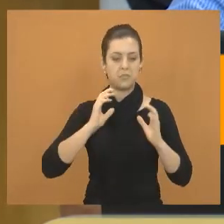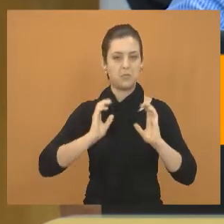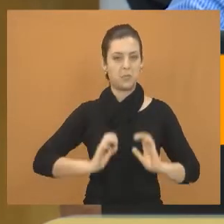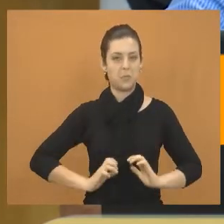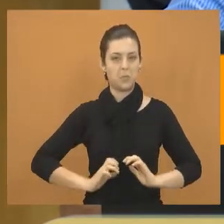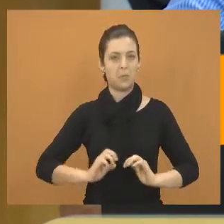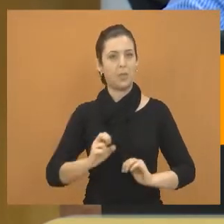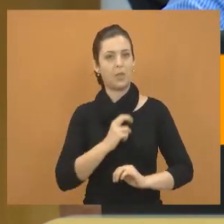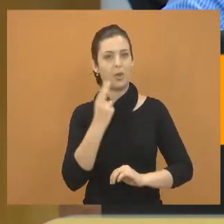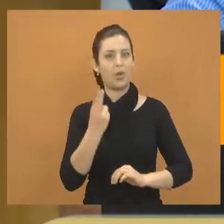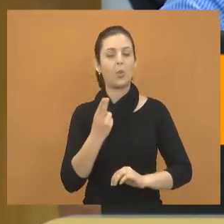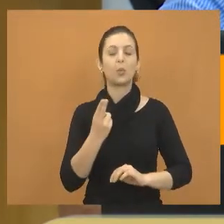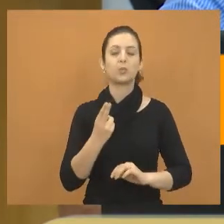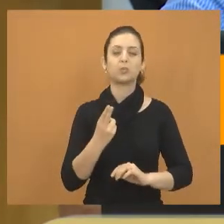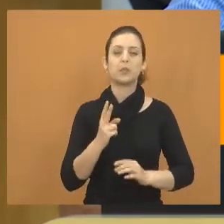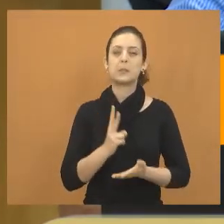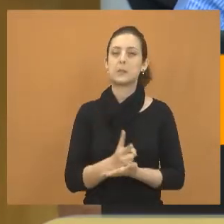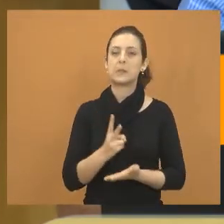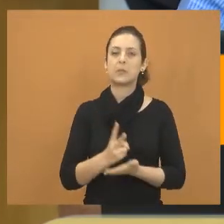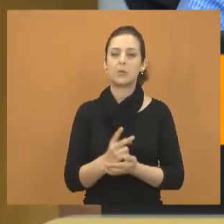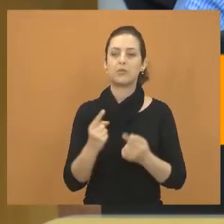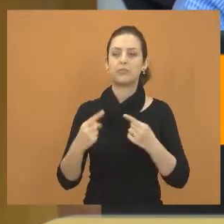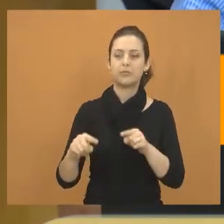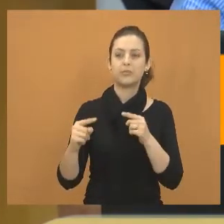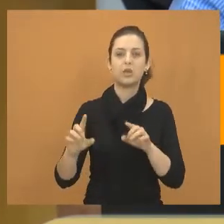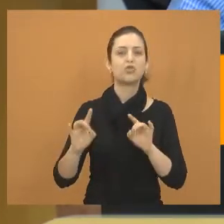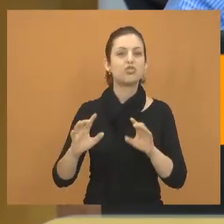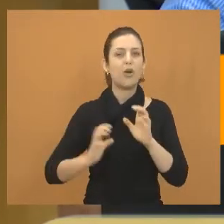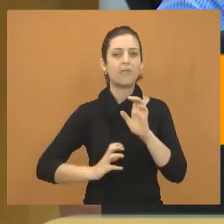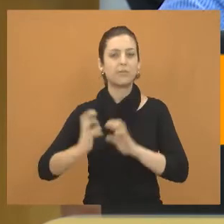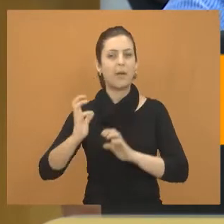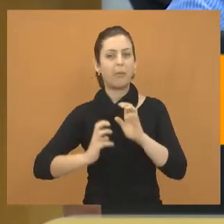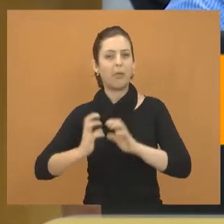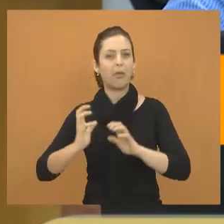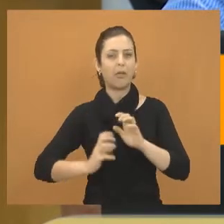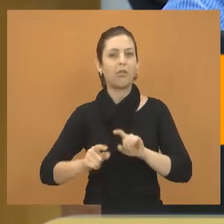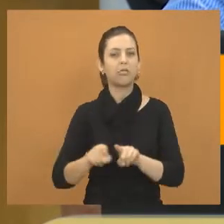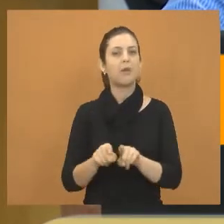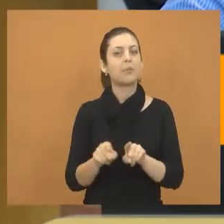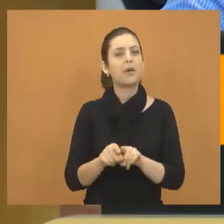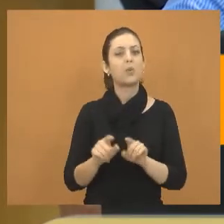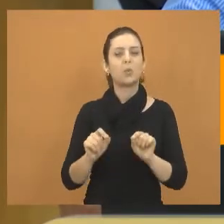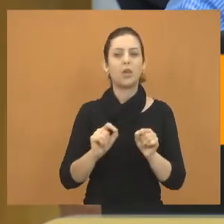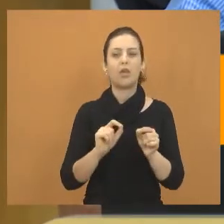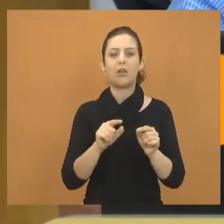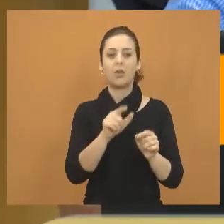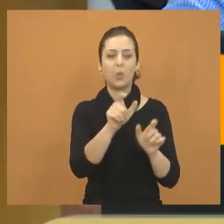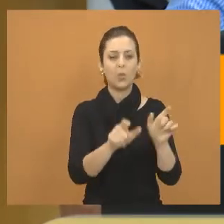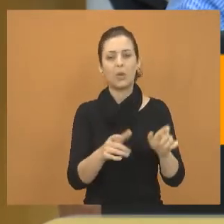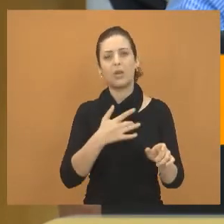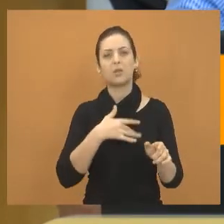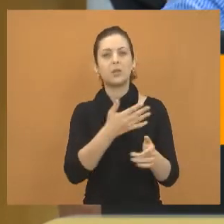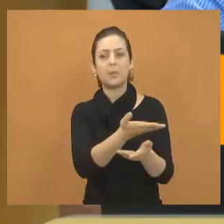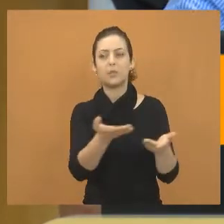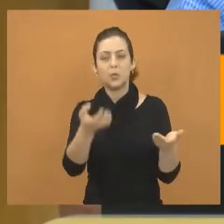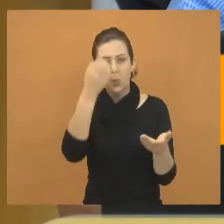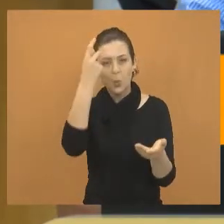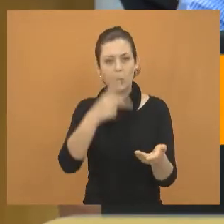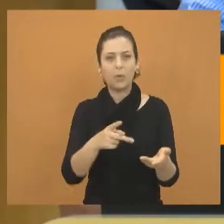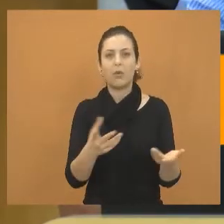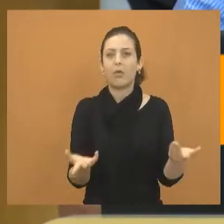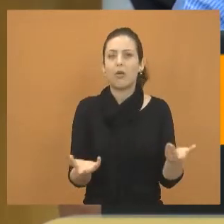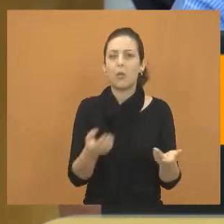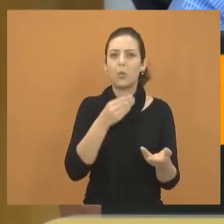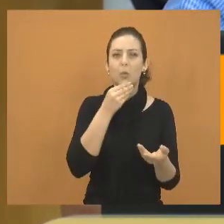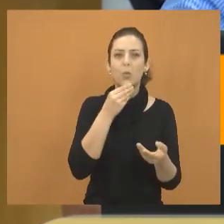atitudes, ou a gente sempre estará meio que, entre aspas, escravizando aquelas pessoas que talvez não tenham